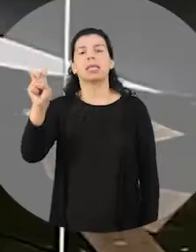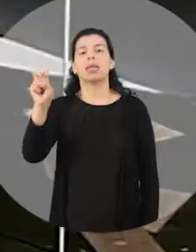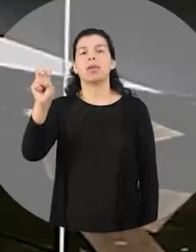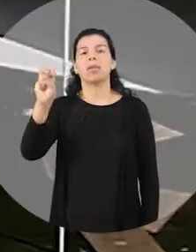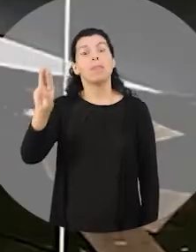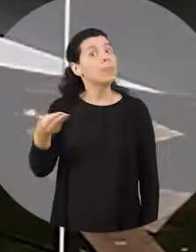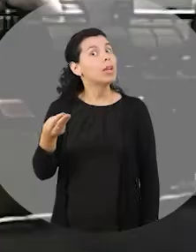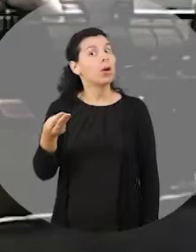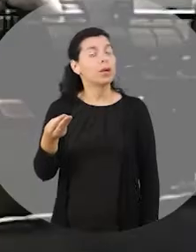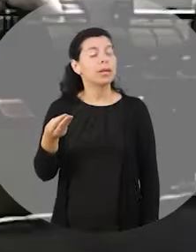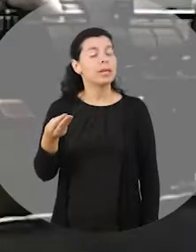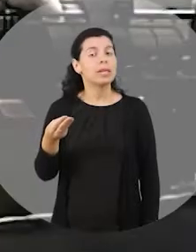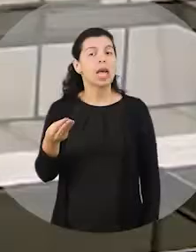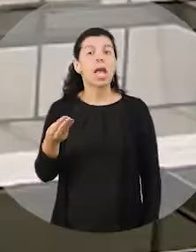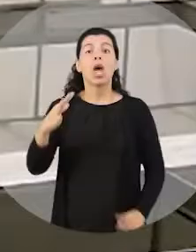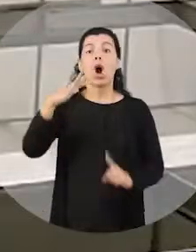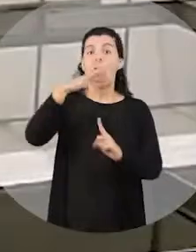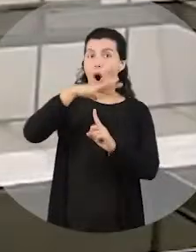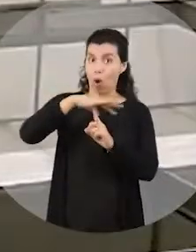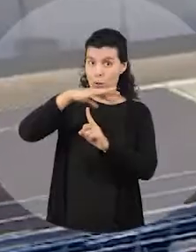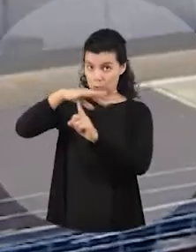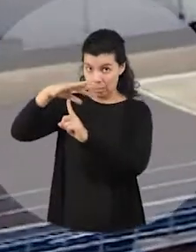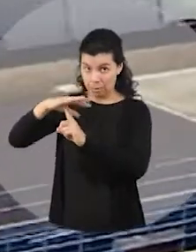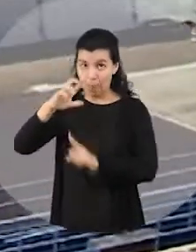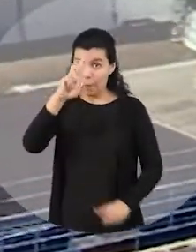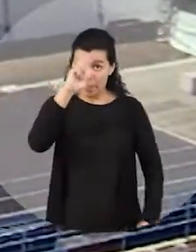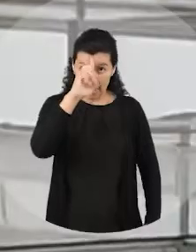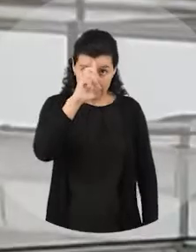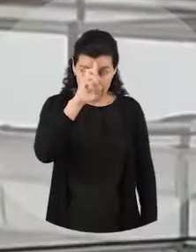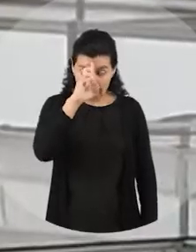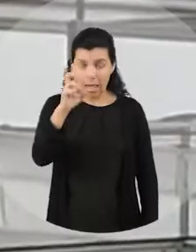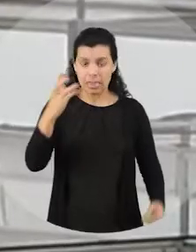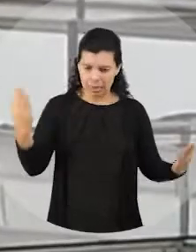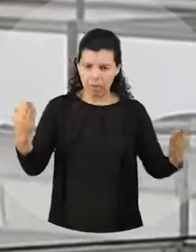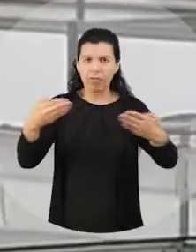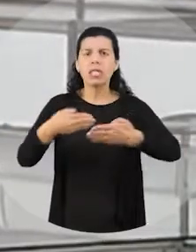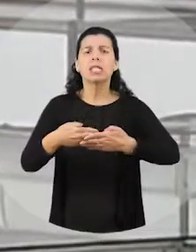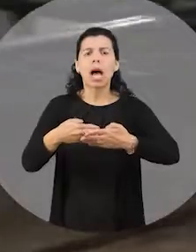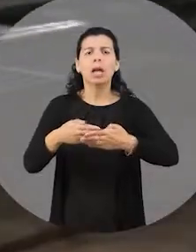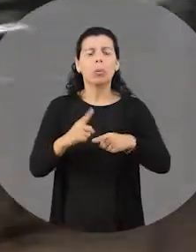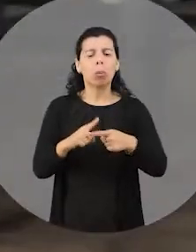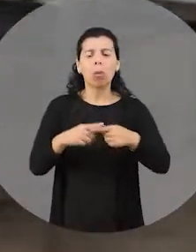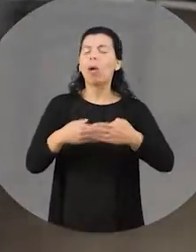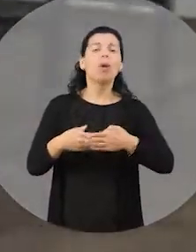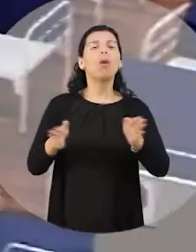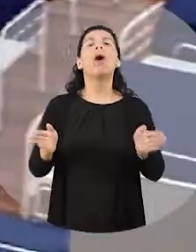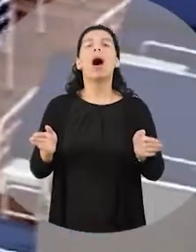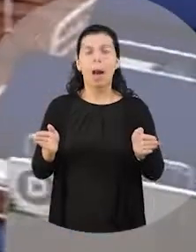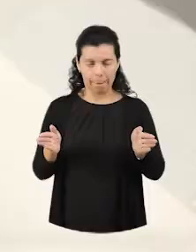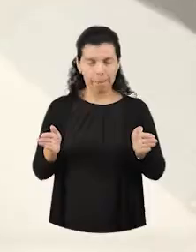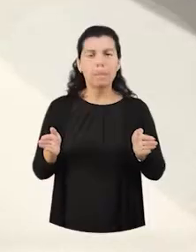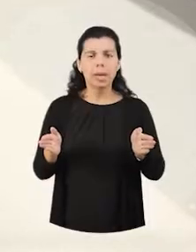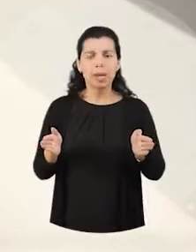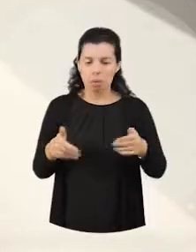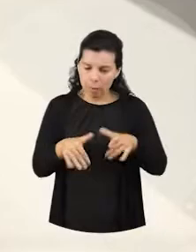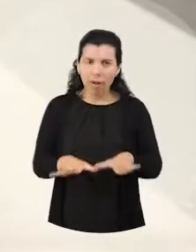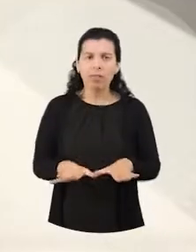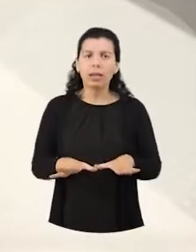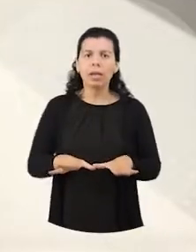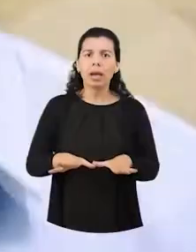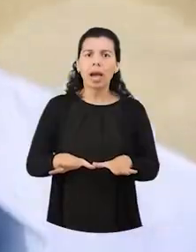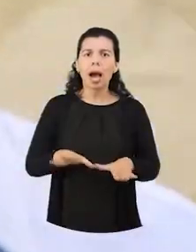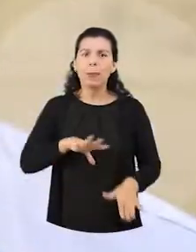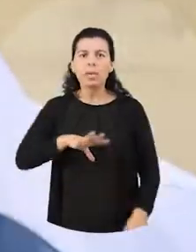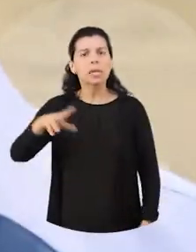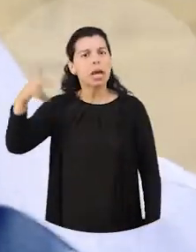construíram quatro hospitais de campanha que já foram desmontados o que a prefeitura investiu para reabrir os hospitais fechados que eu